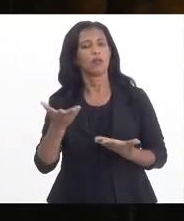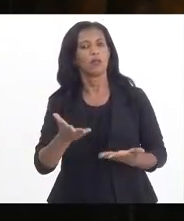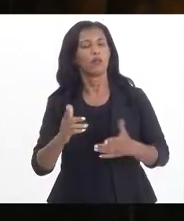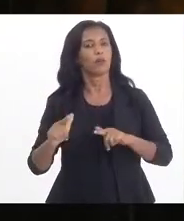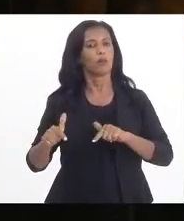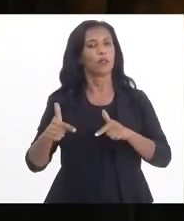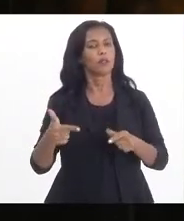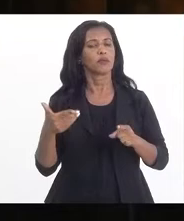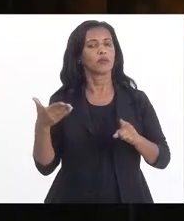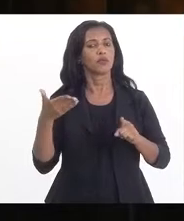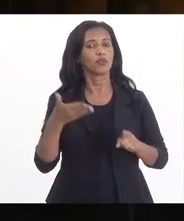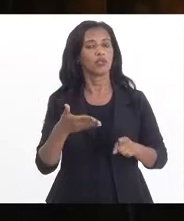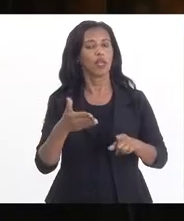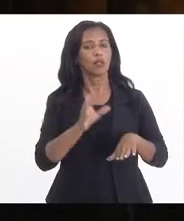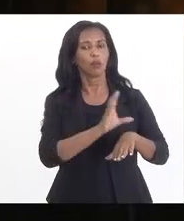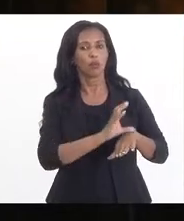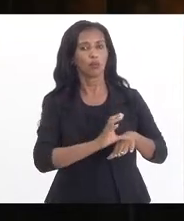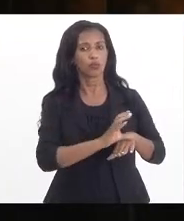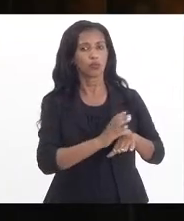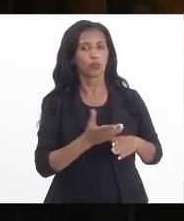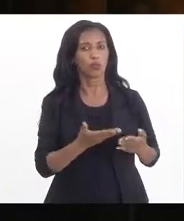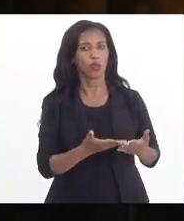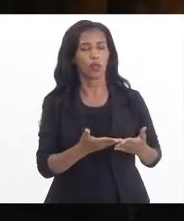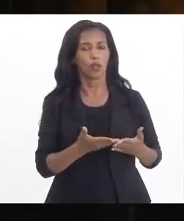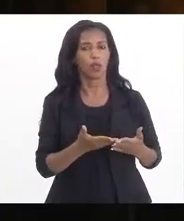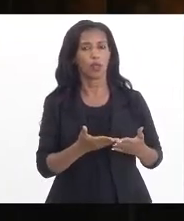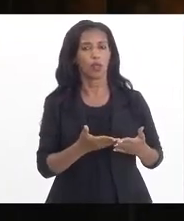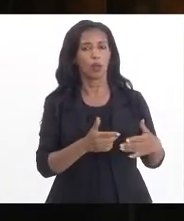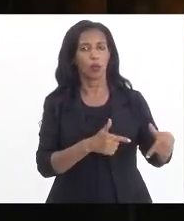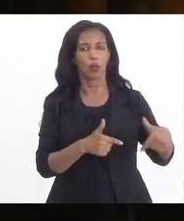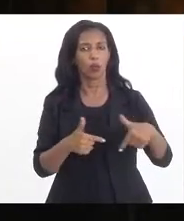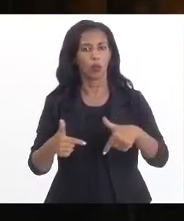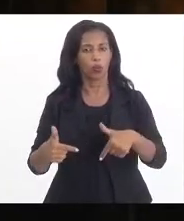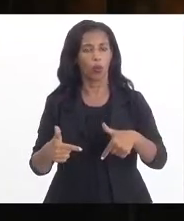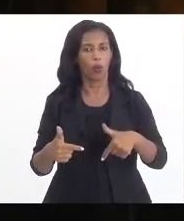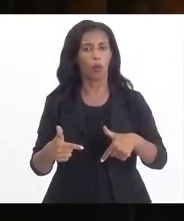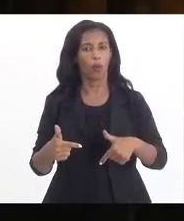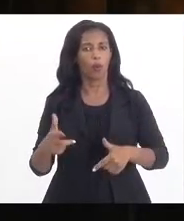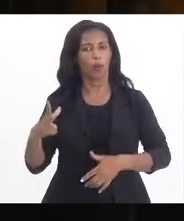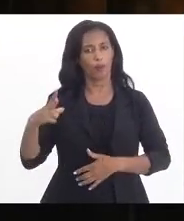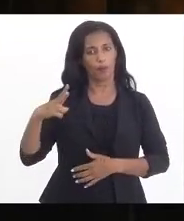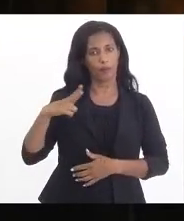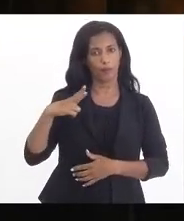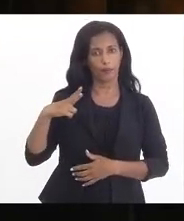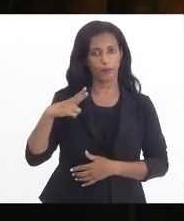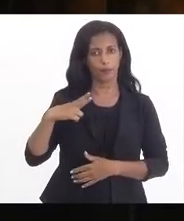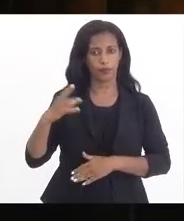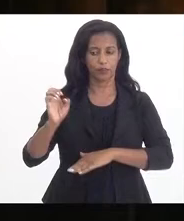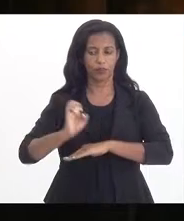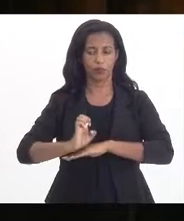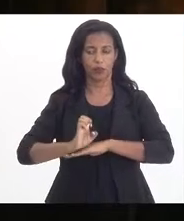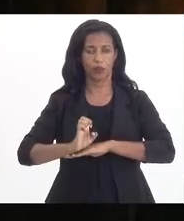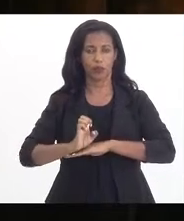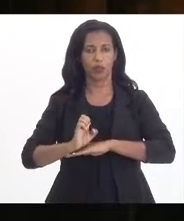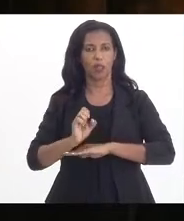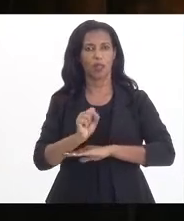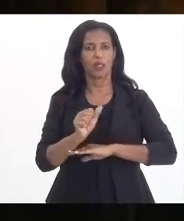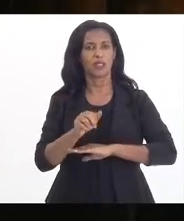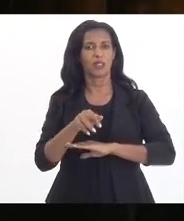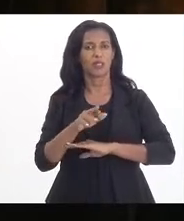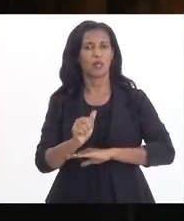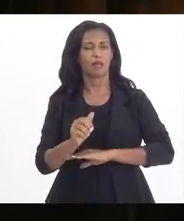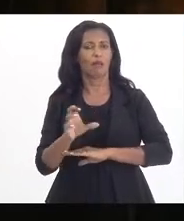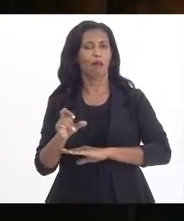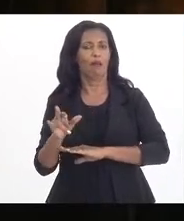ação direta em constitucionalidade movida por um ente privado no estado de Santa